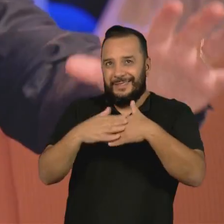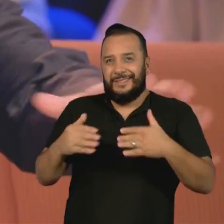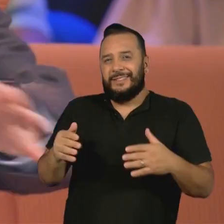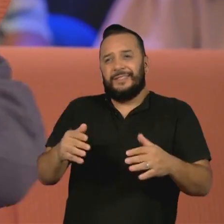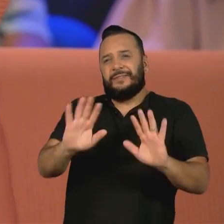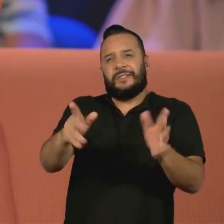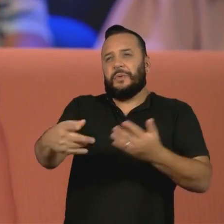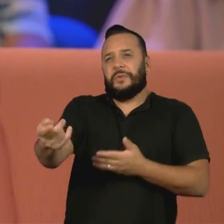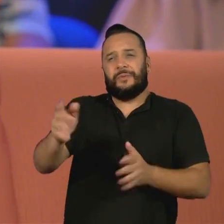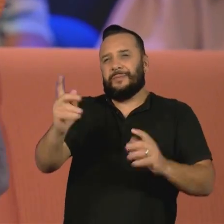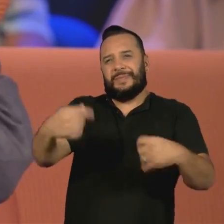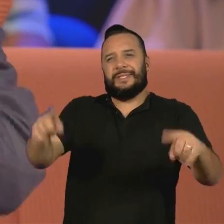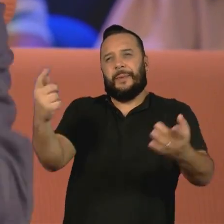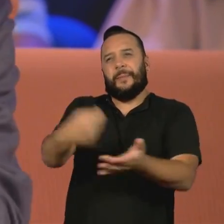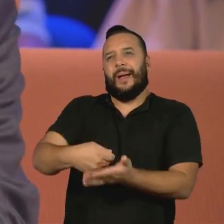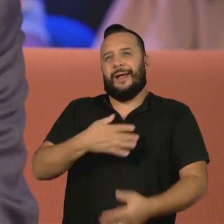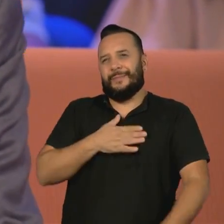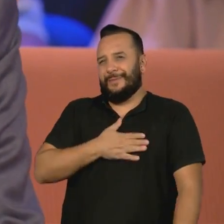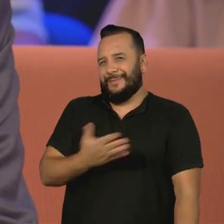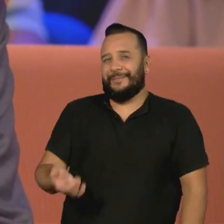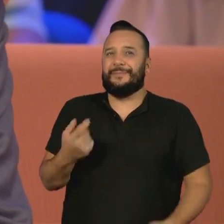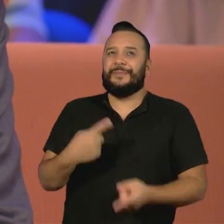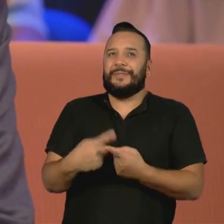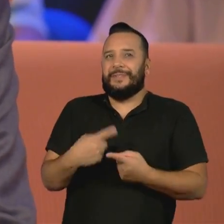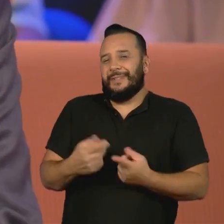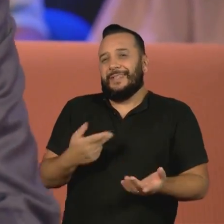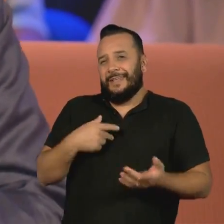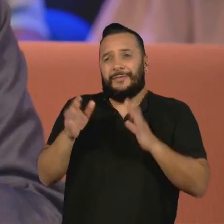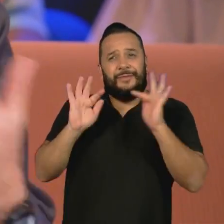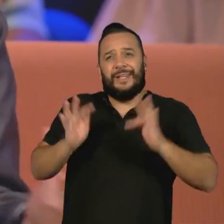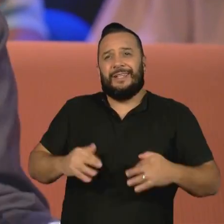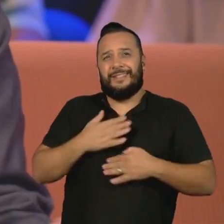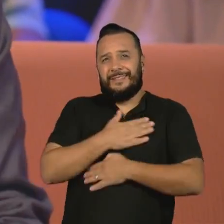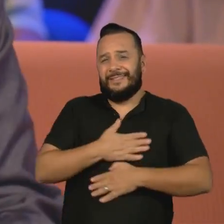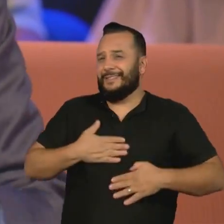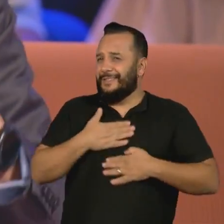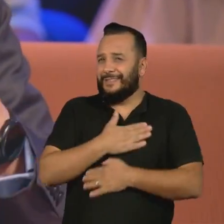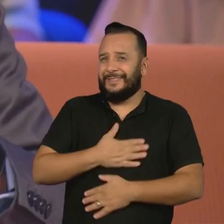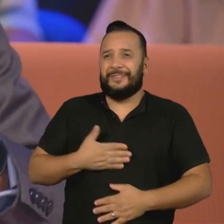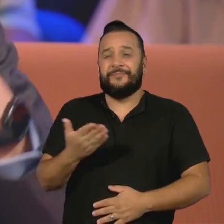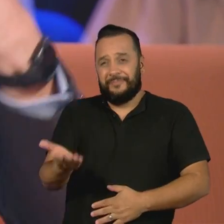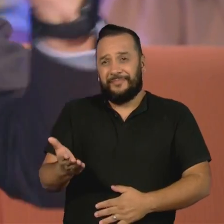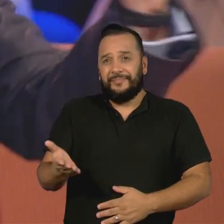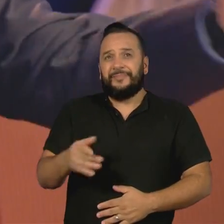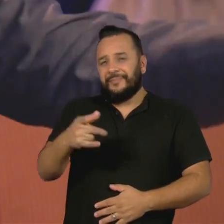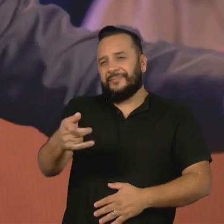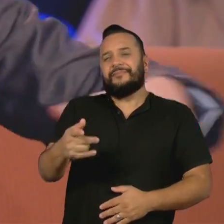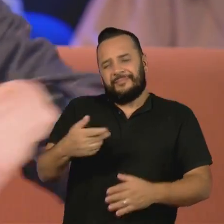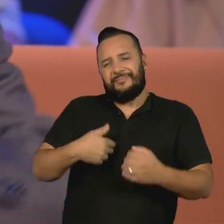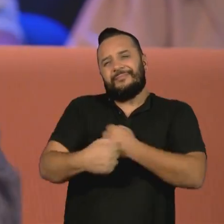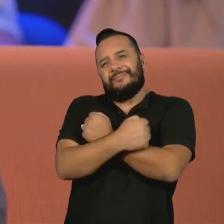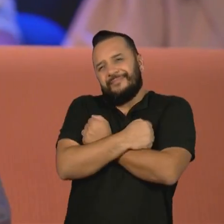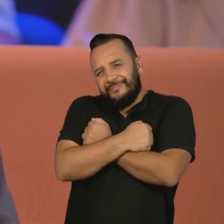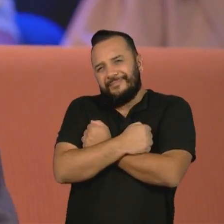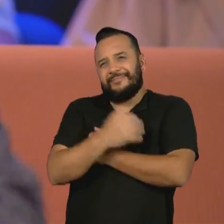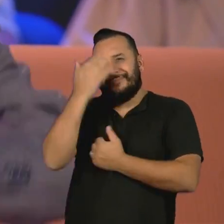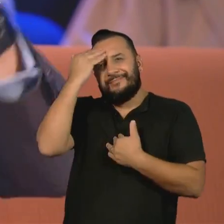pagar um honorário, já estou pago, eu estou remunerado, porque de fato esse é feliz com o resultado. Poxa vida, certo, né? O cara te agradece, te